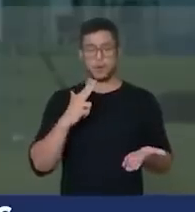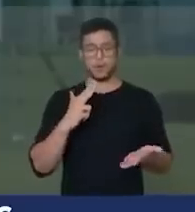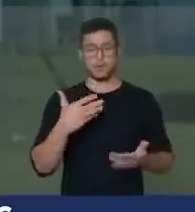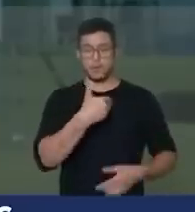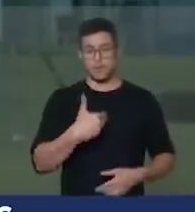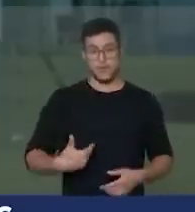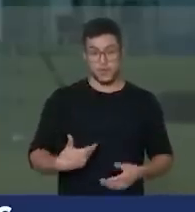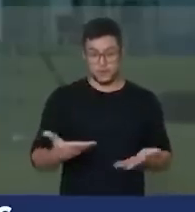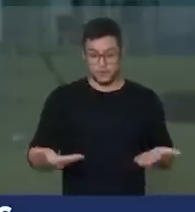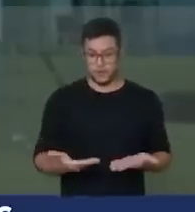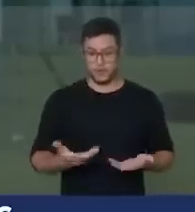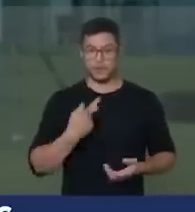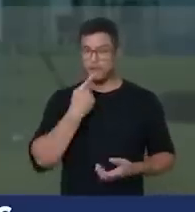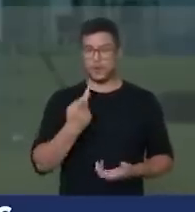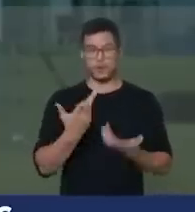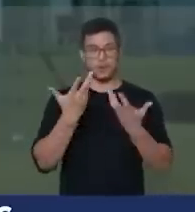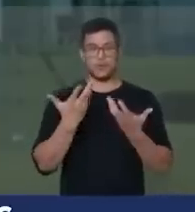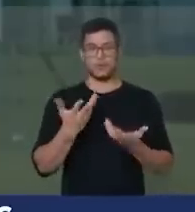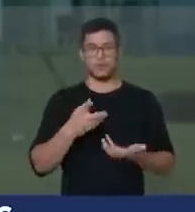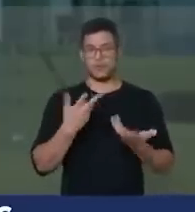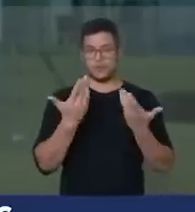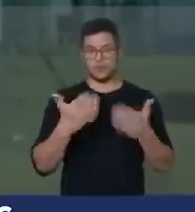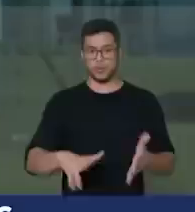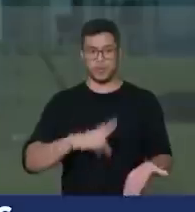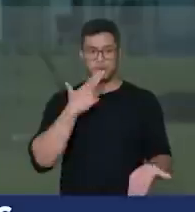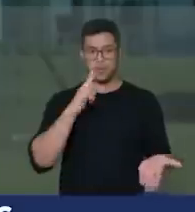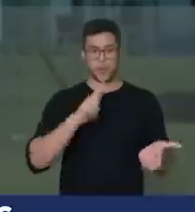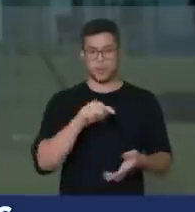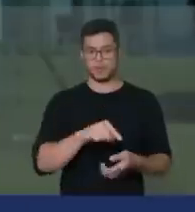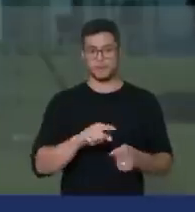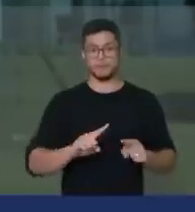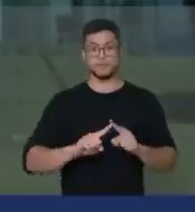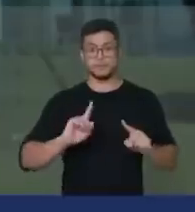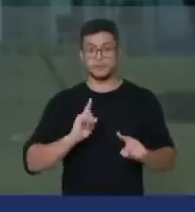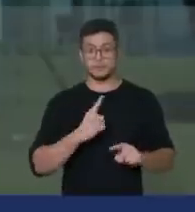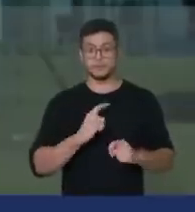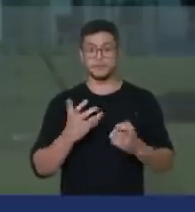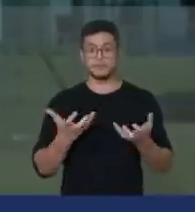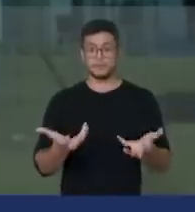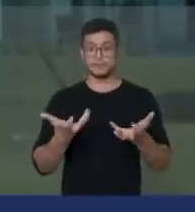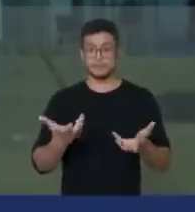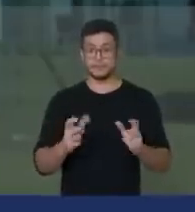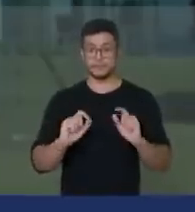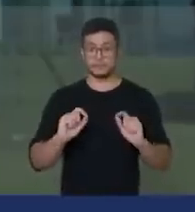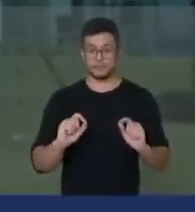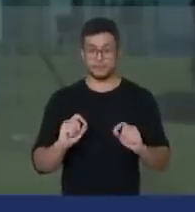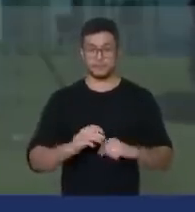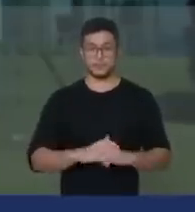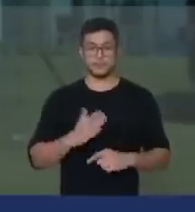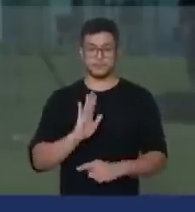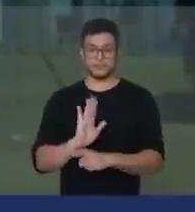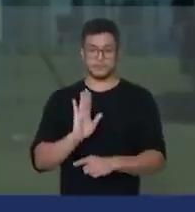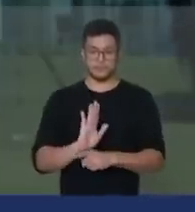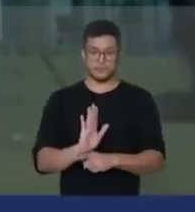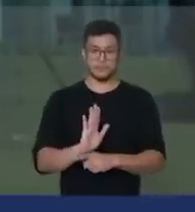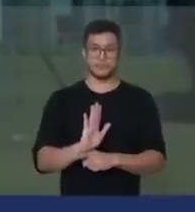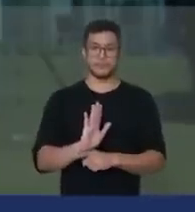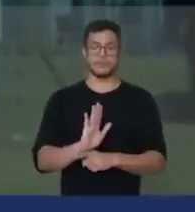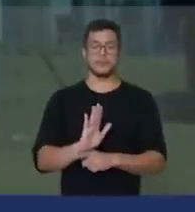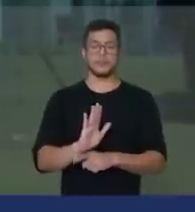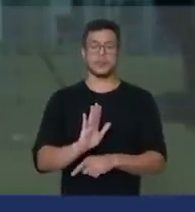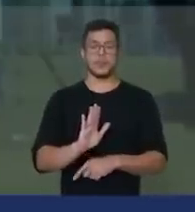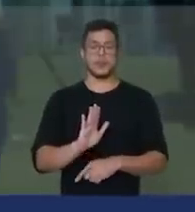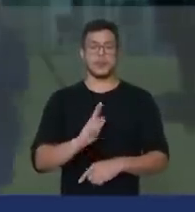privatização. Então, o que nós queremos é que com esse projeto nós possamos dar cada vez mais força para que os Correios possam continuar, como eu já disse, prestando esse